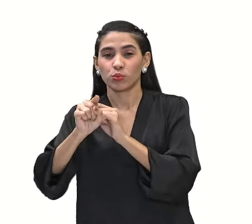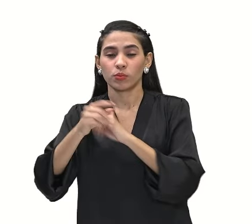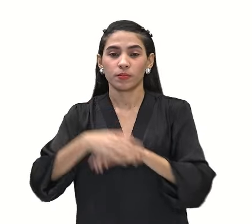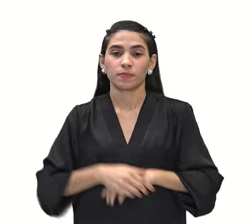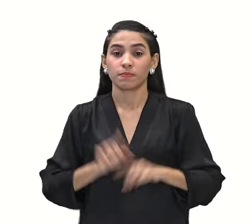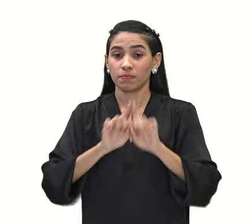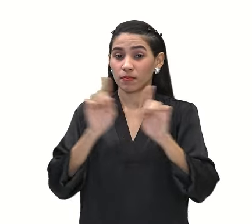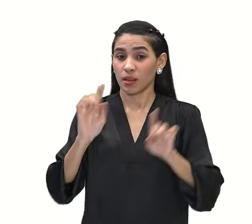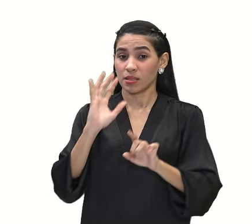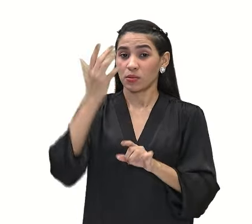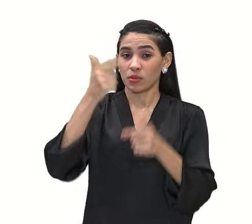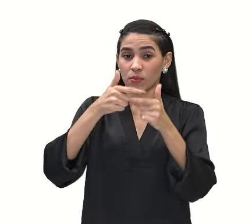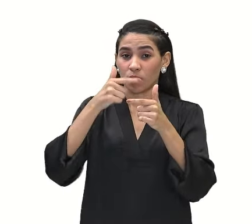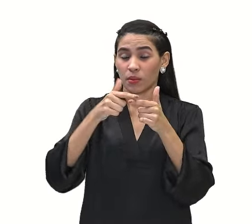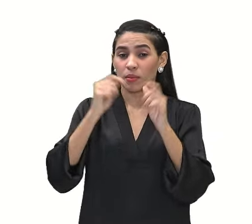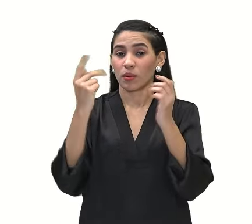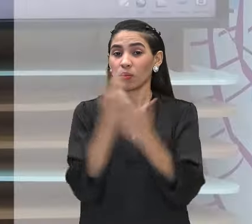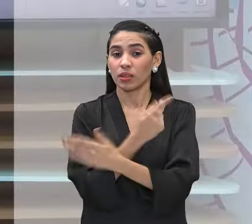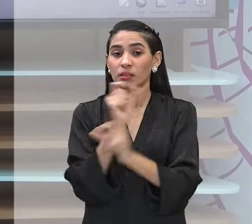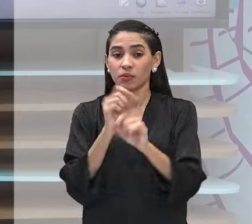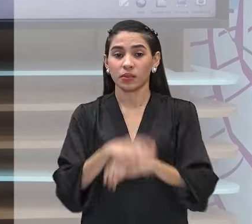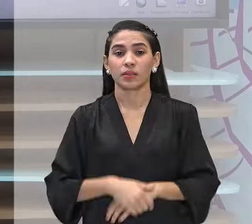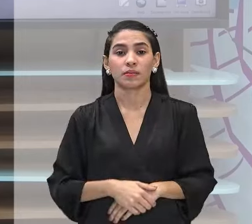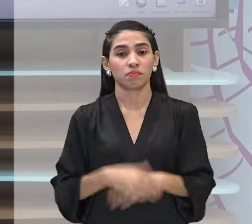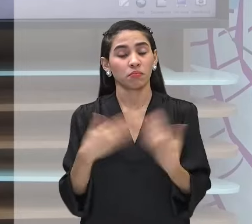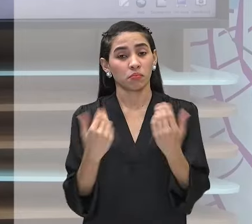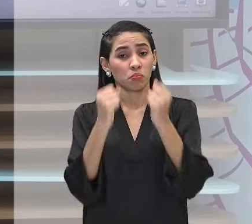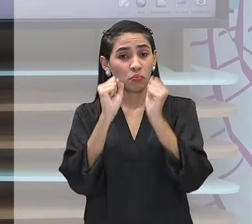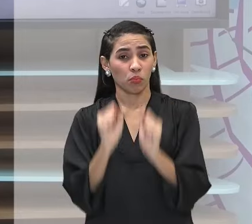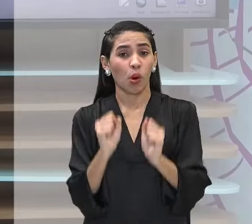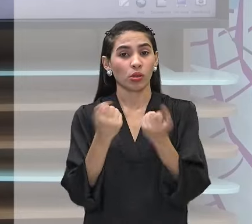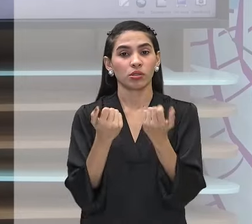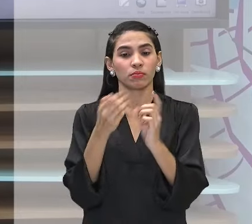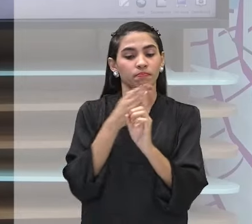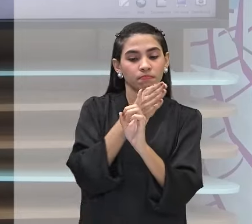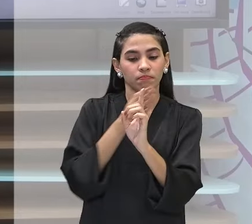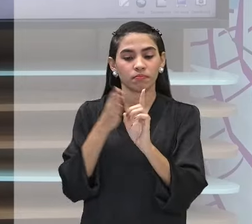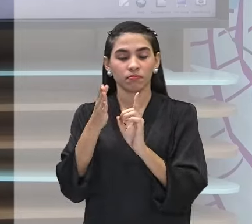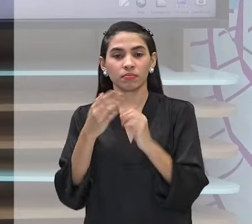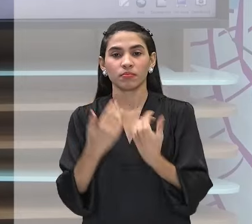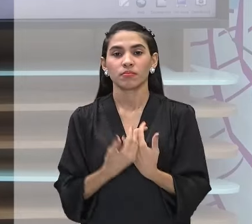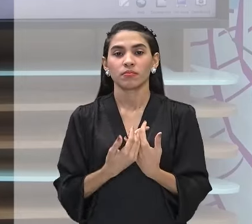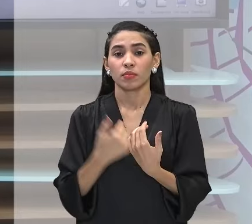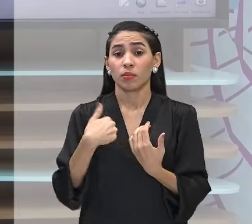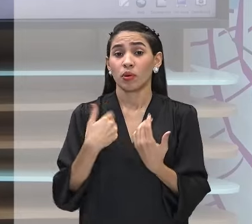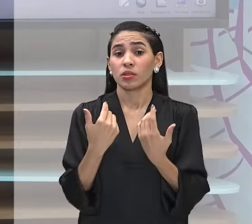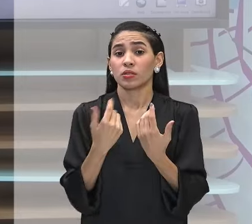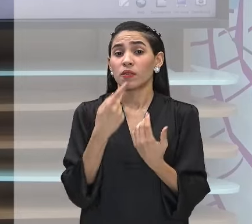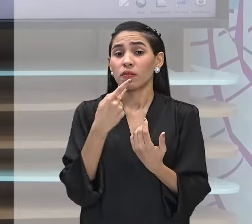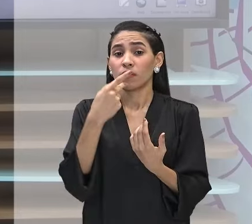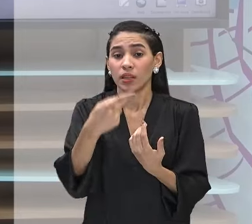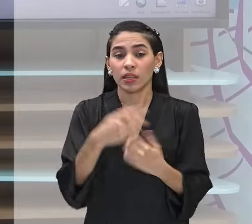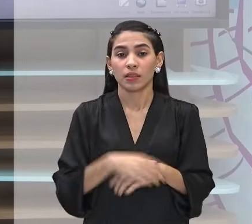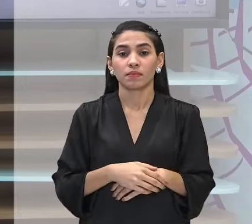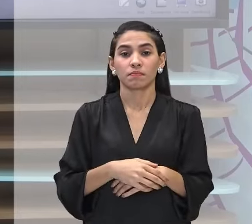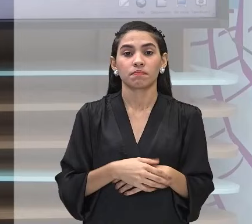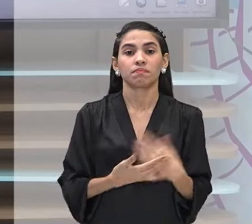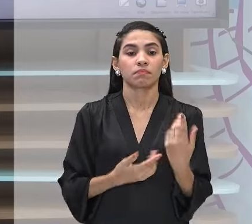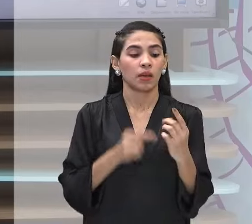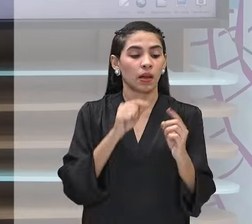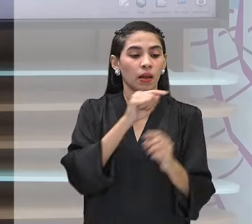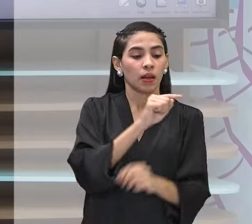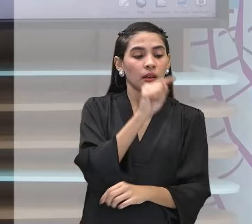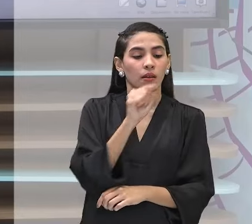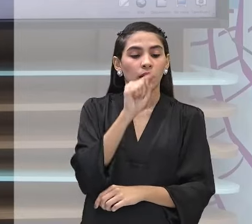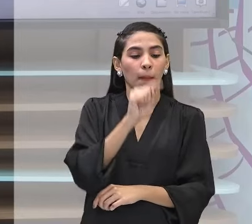a situação problema ela pode te direcionar ela pode dizer adote pi = 3